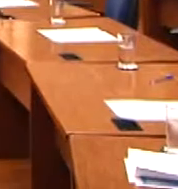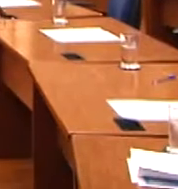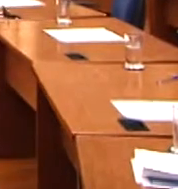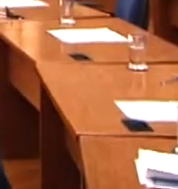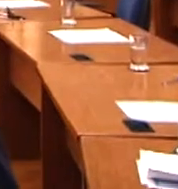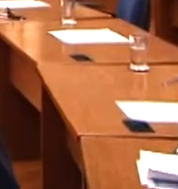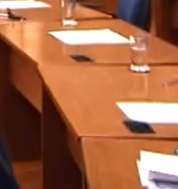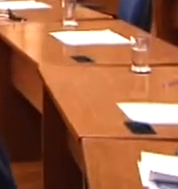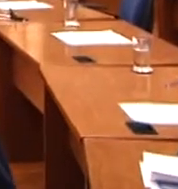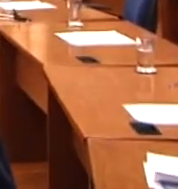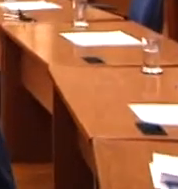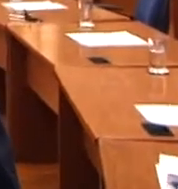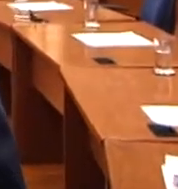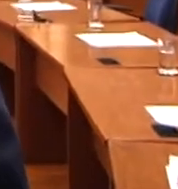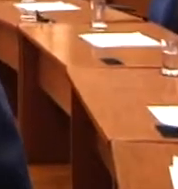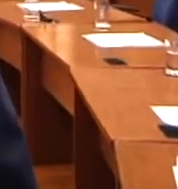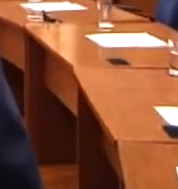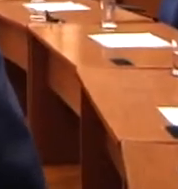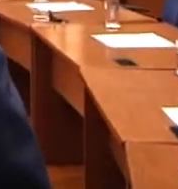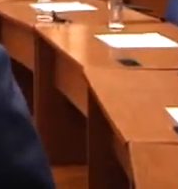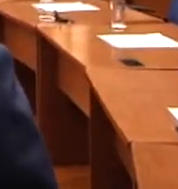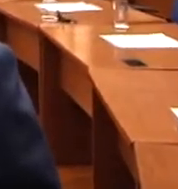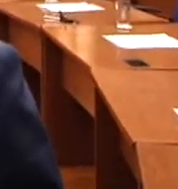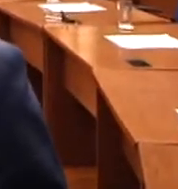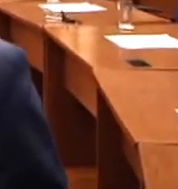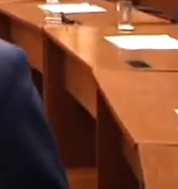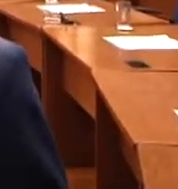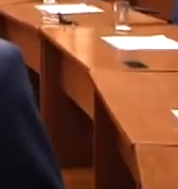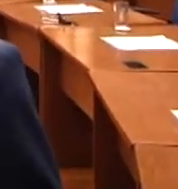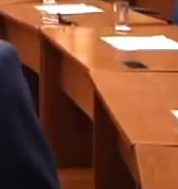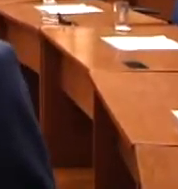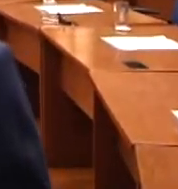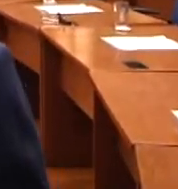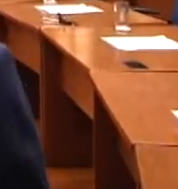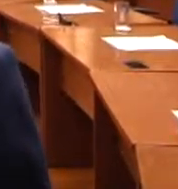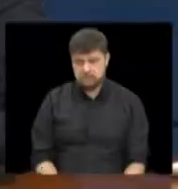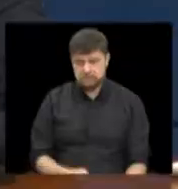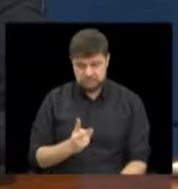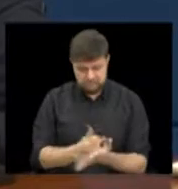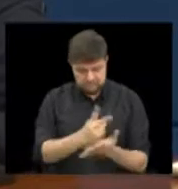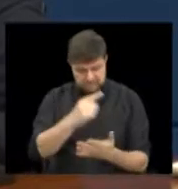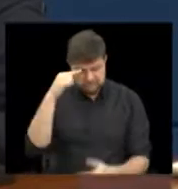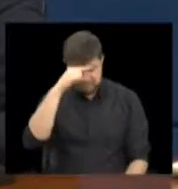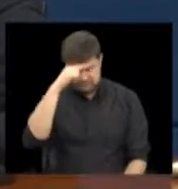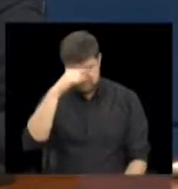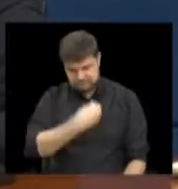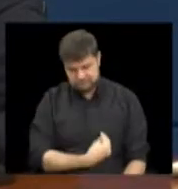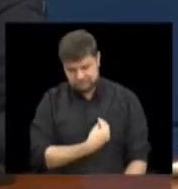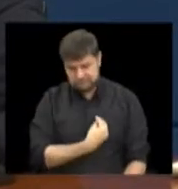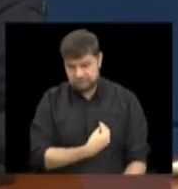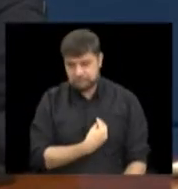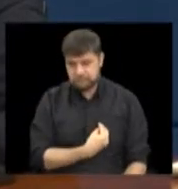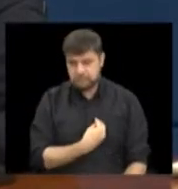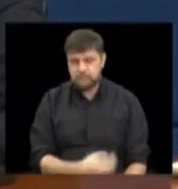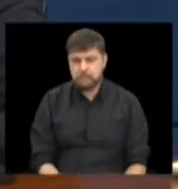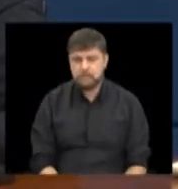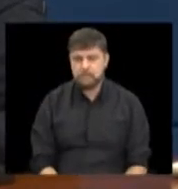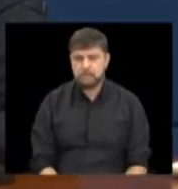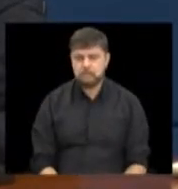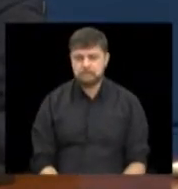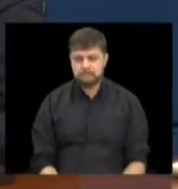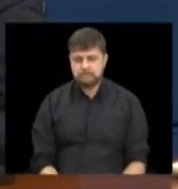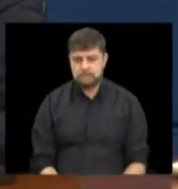mais essenciais para pessoas que se encontram em condições precárias de saúde. O texto da norma indica que só receberá